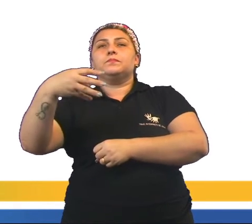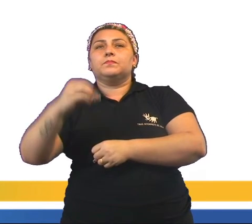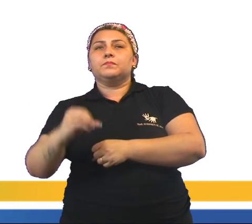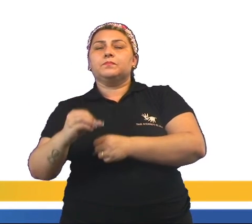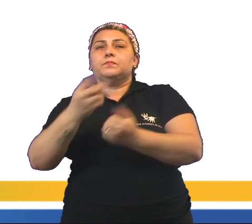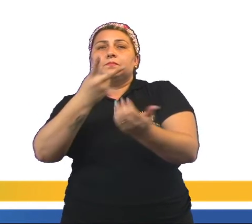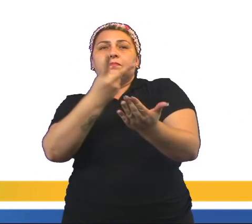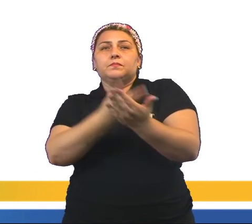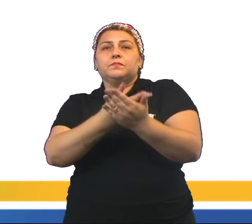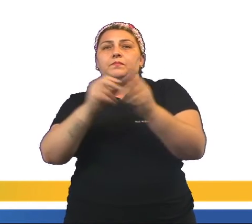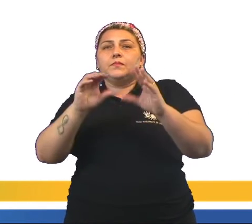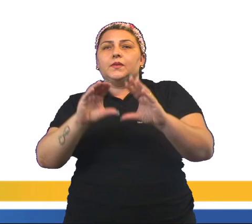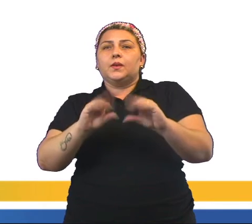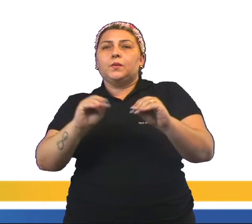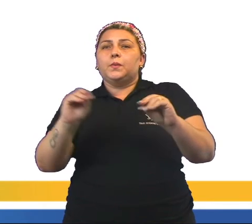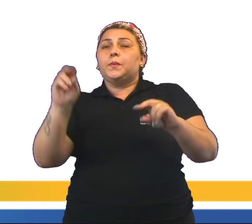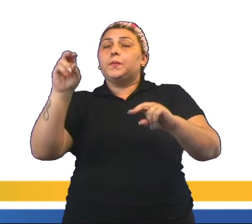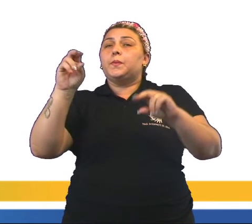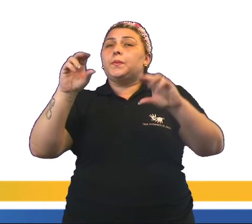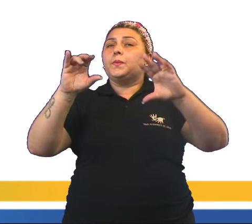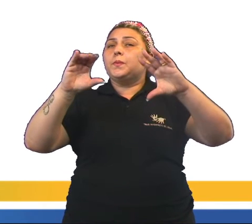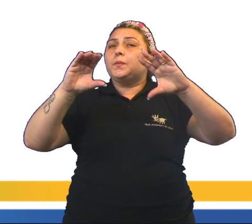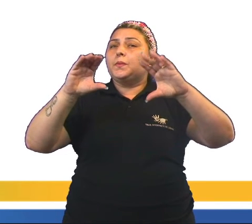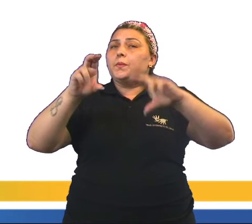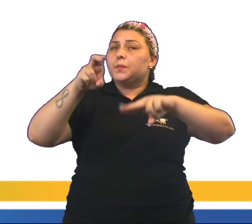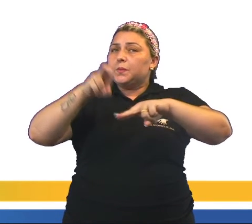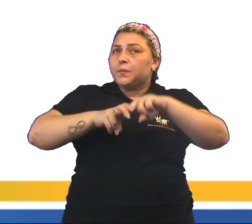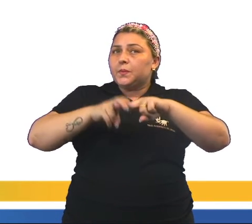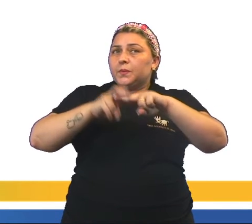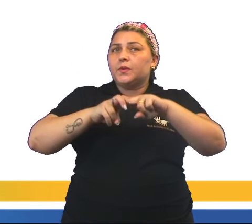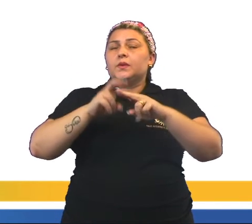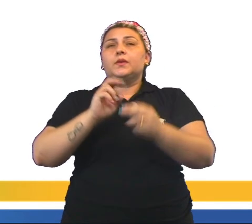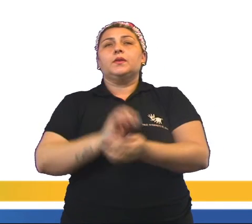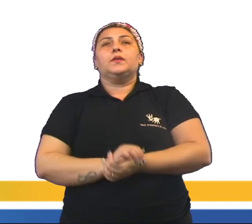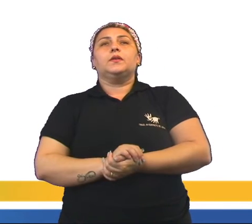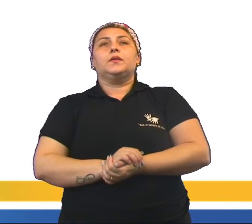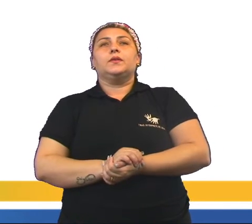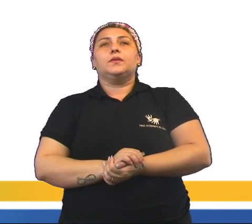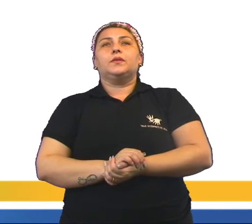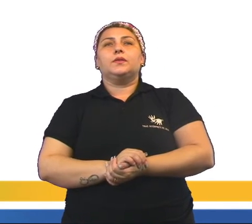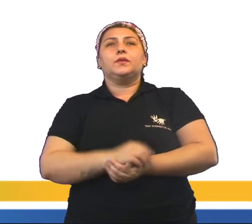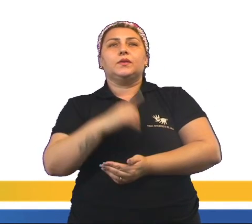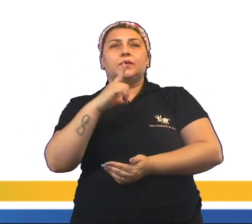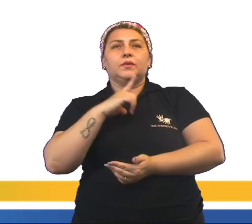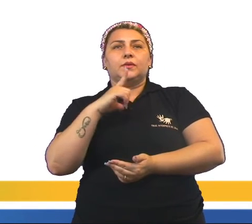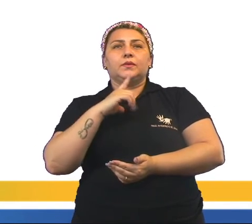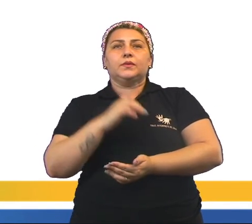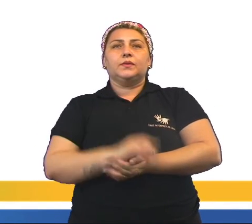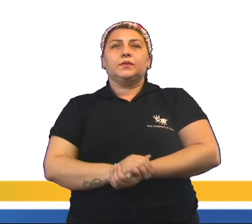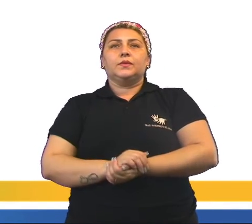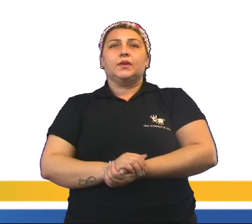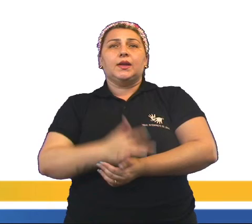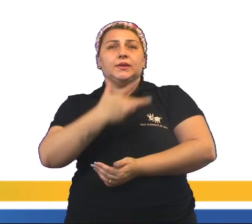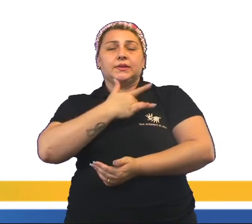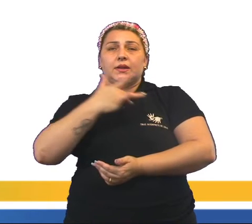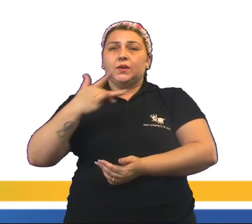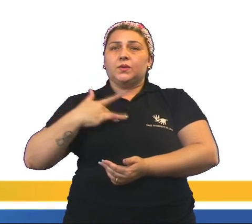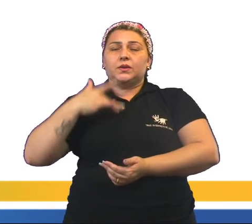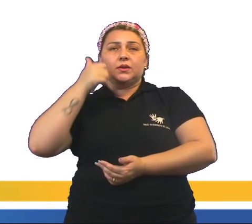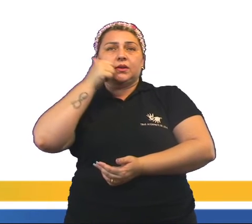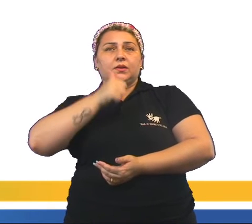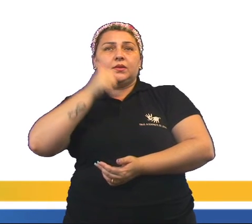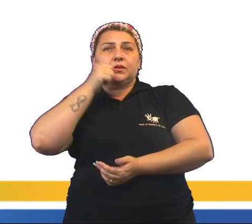deitada no sofá, muito relaxada. Bem na parte inferior do anúncio, nós temos assim, a saúde da